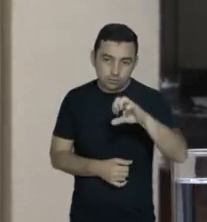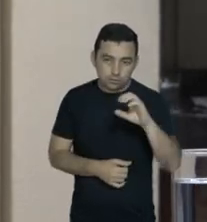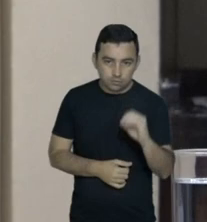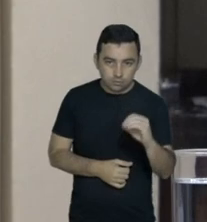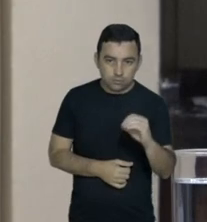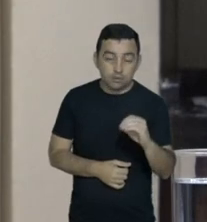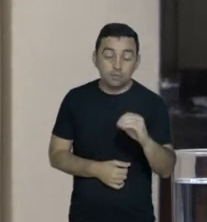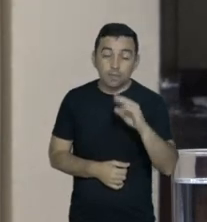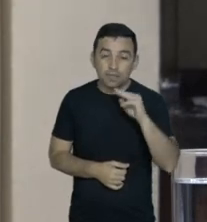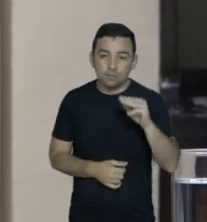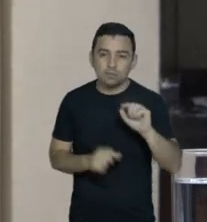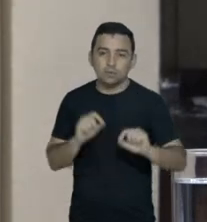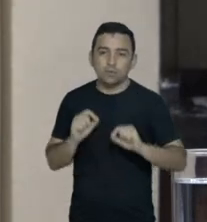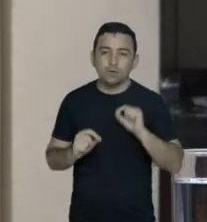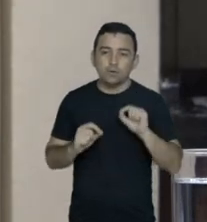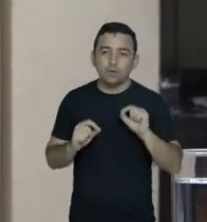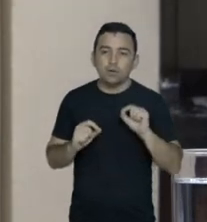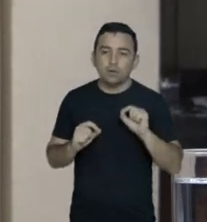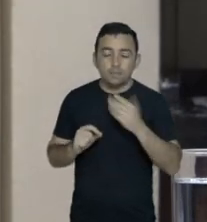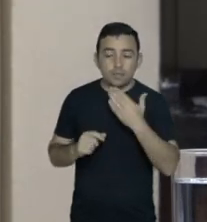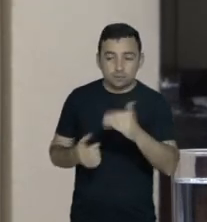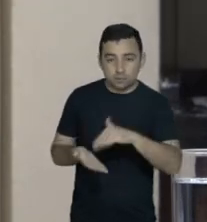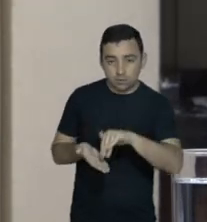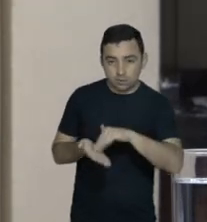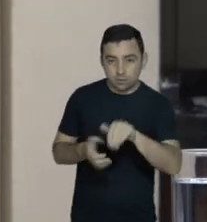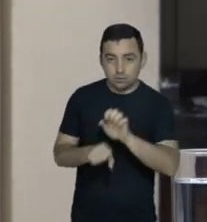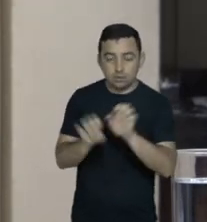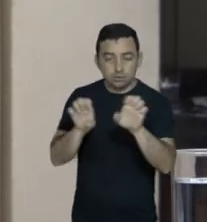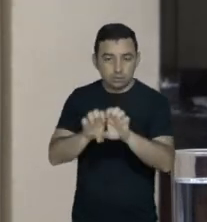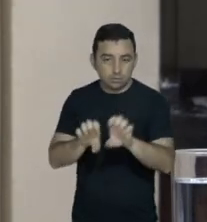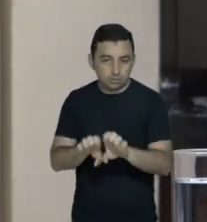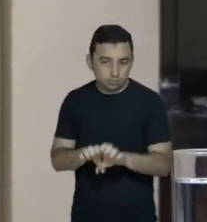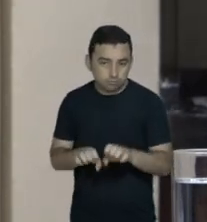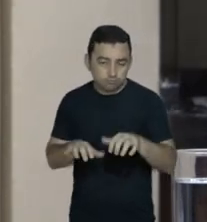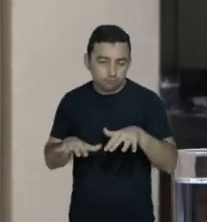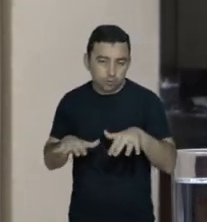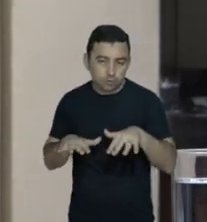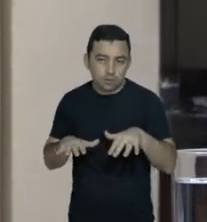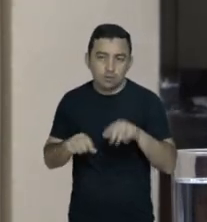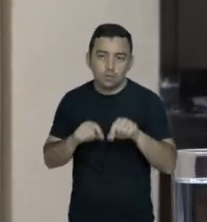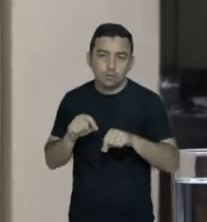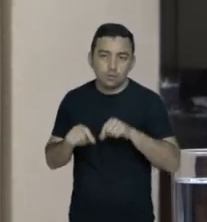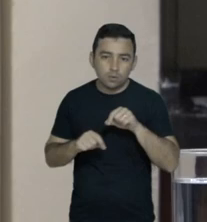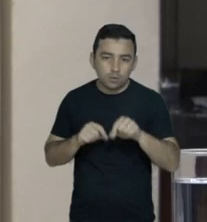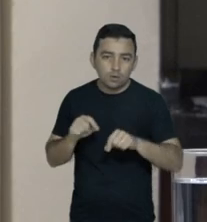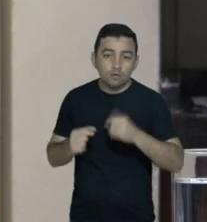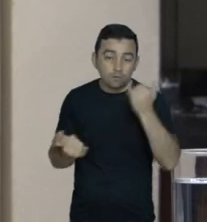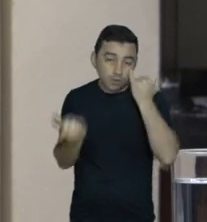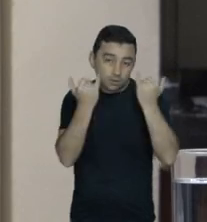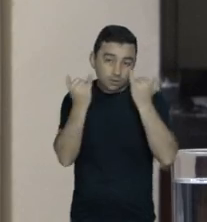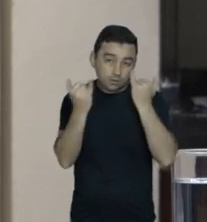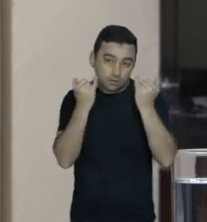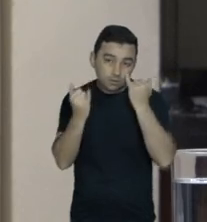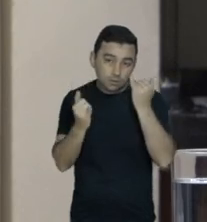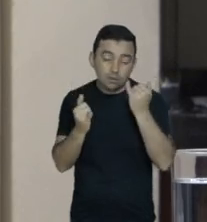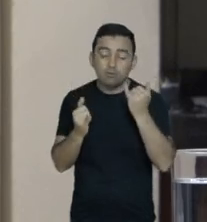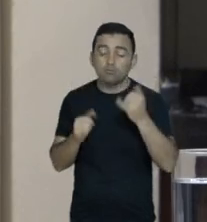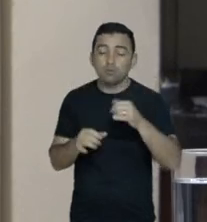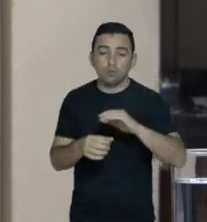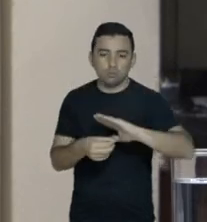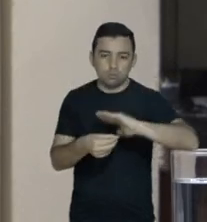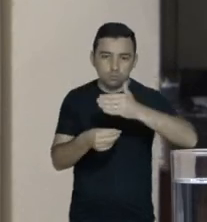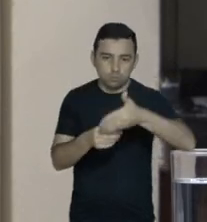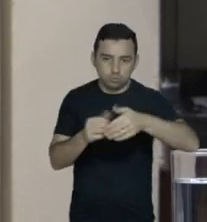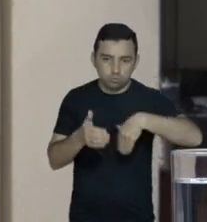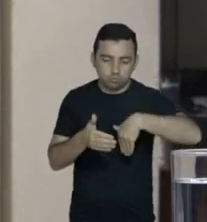Matheus Cadorim, solicitando ao secretário de Estado da Infraestrutura e Mobilidade informações acerca da construção de uma quadra poliesportiva na